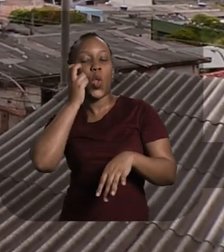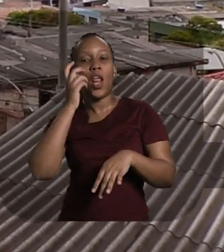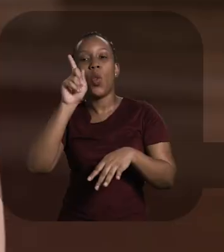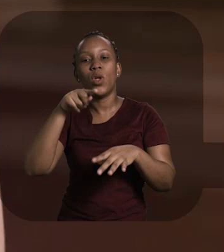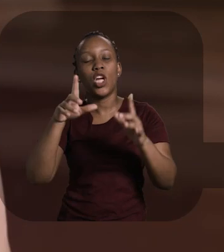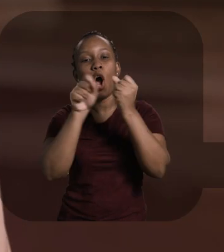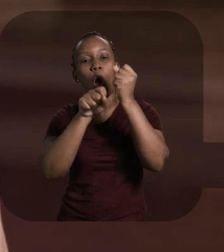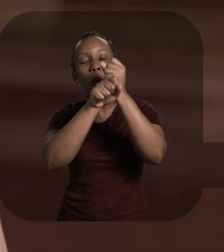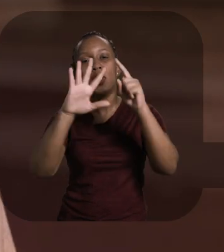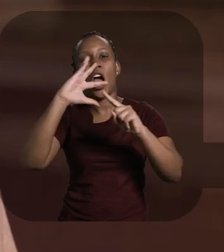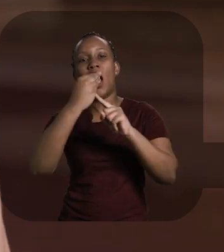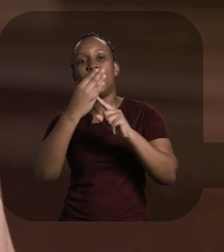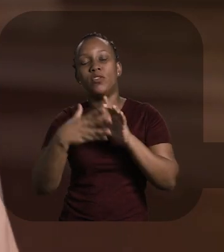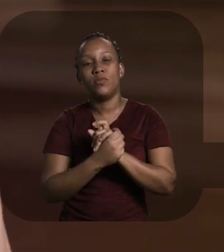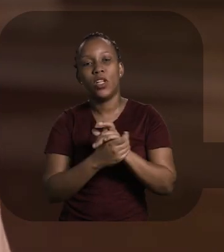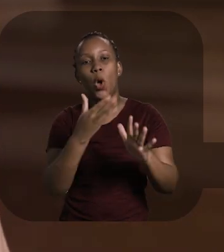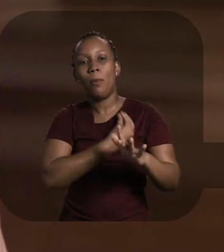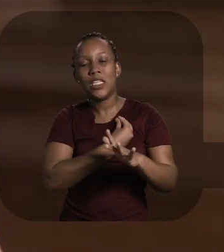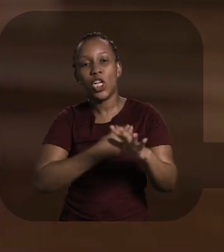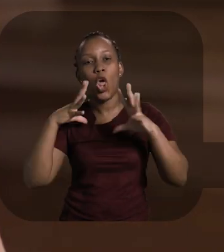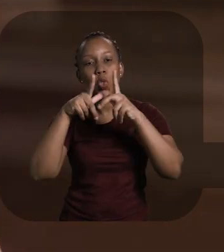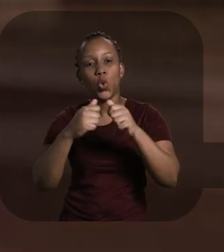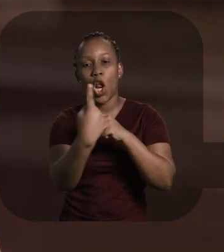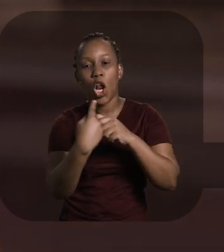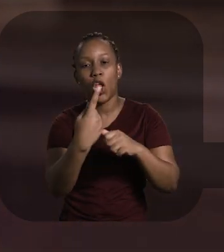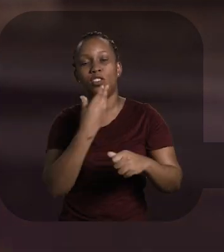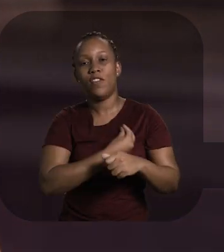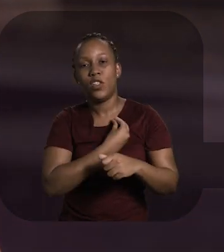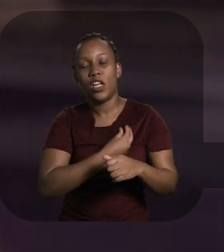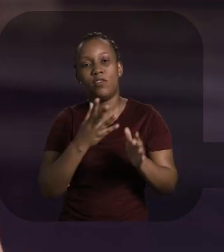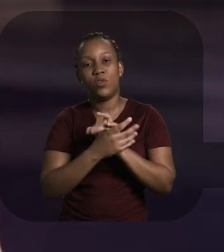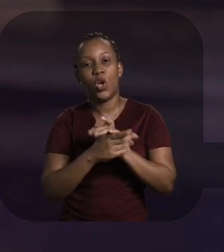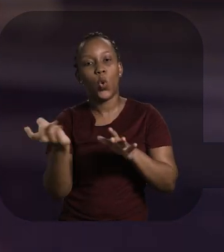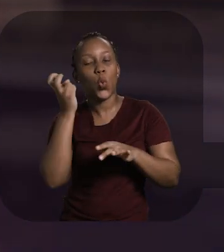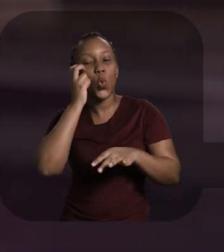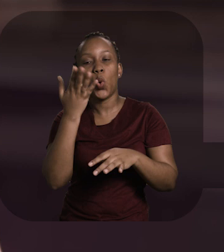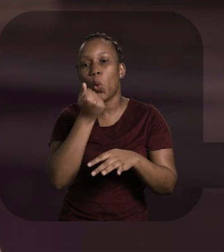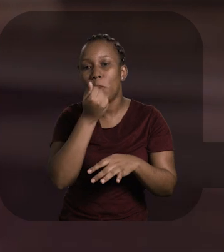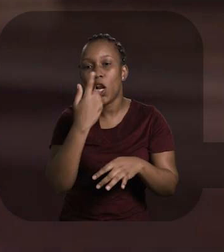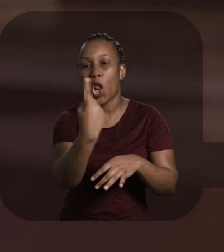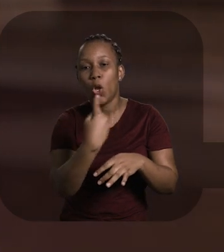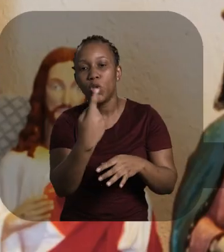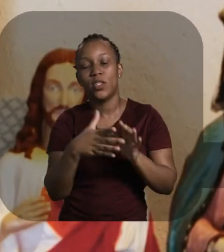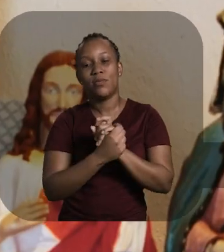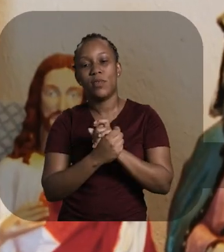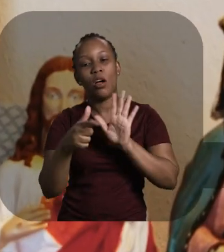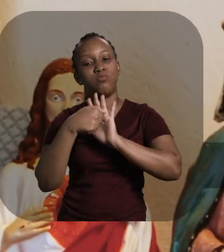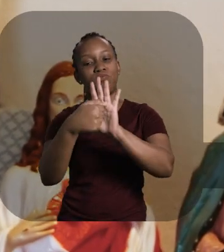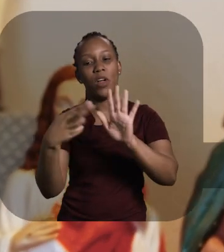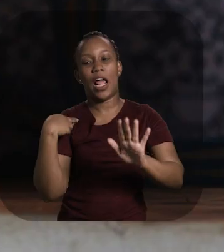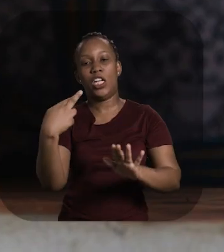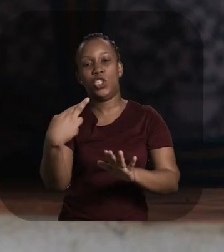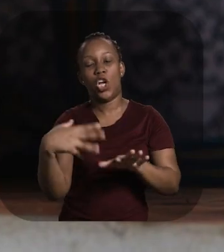Cultura não é só obra de arte. É uma coisa que está presente em tudo na nossa vida. Cultura é a comida que a gente come,